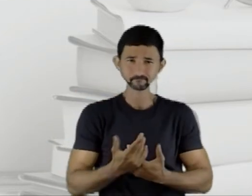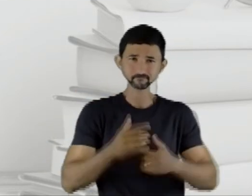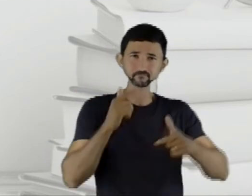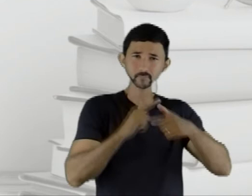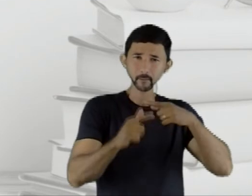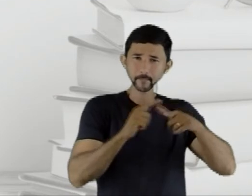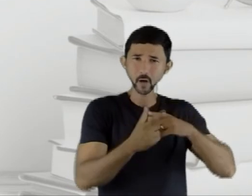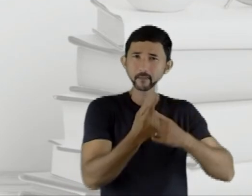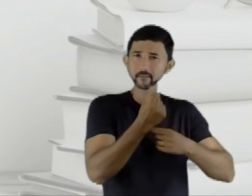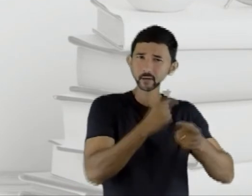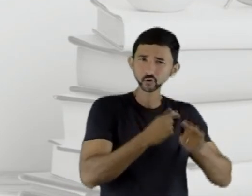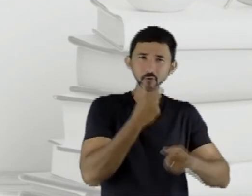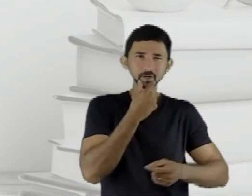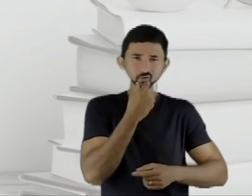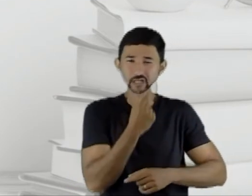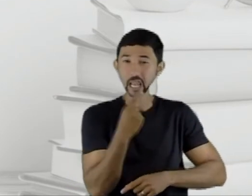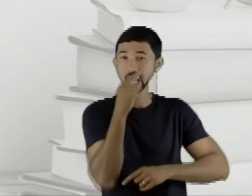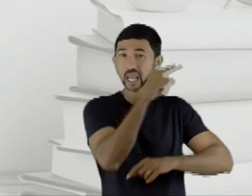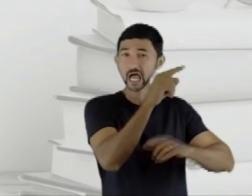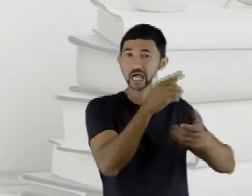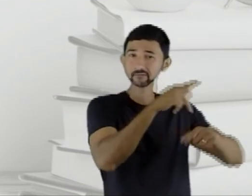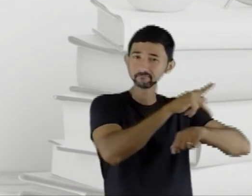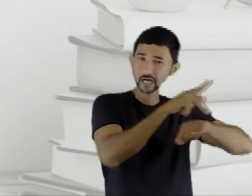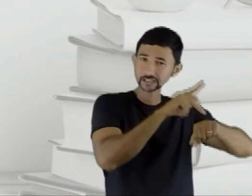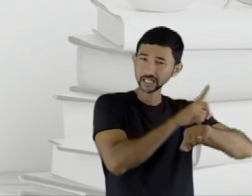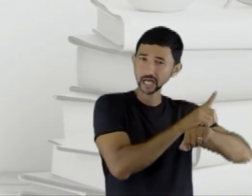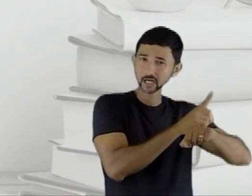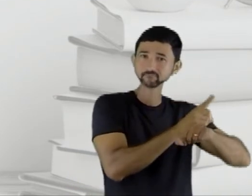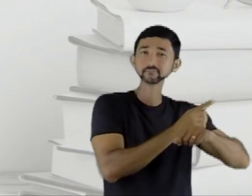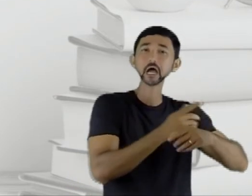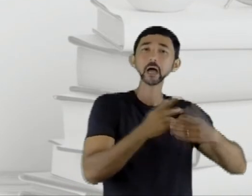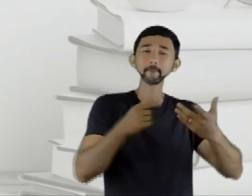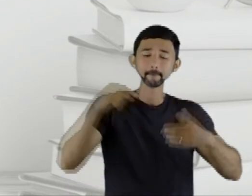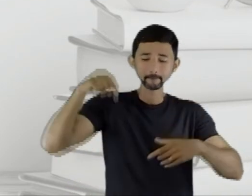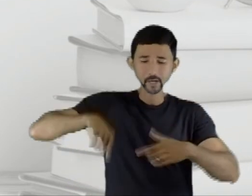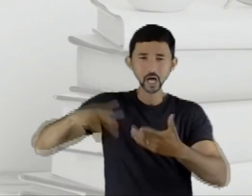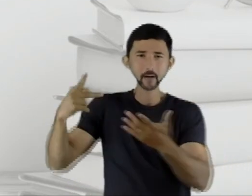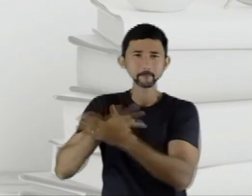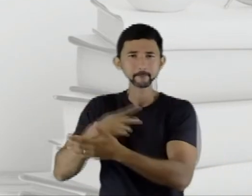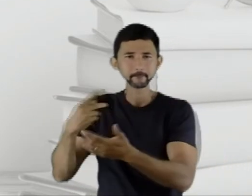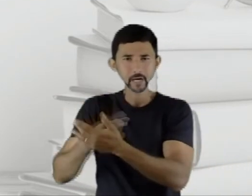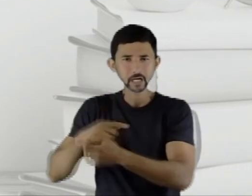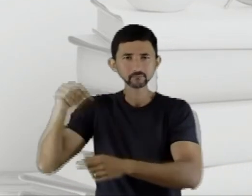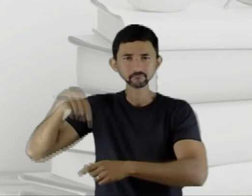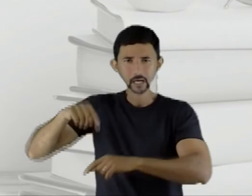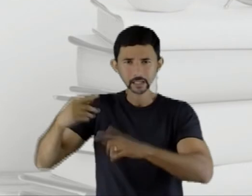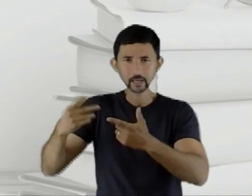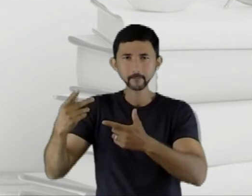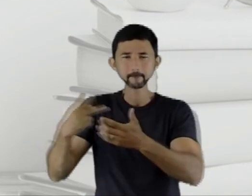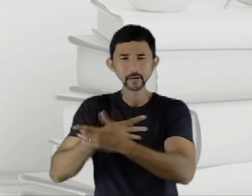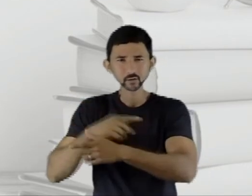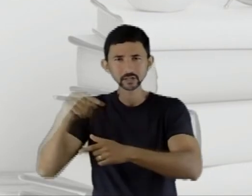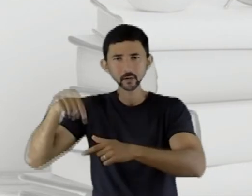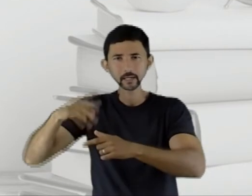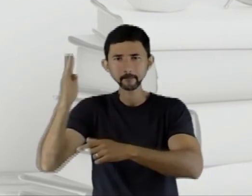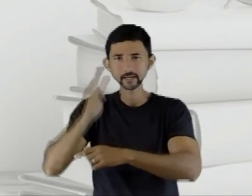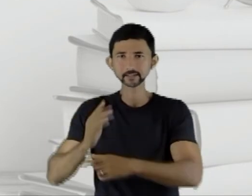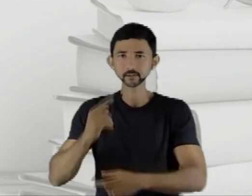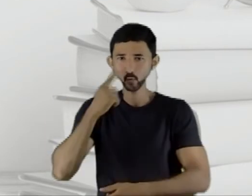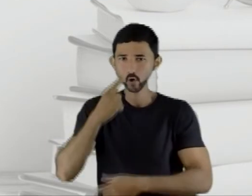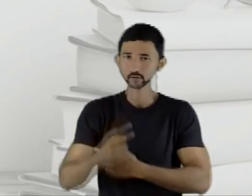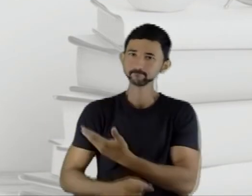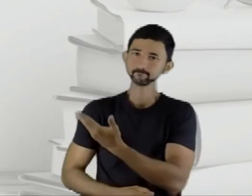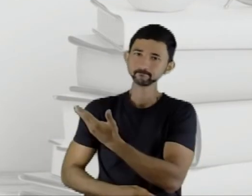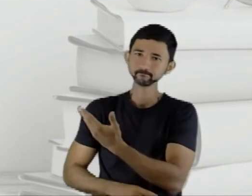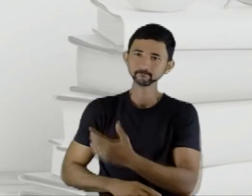direta e indiretamente todos os países que tinham relação comercial com esse país, incluindo o Brasil. O que